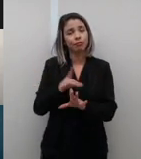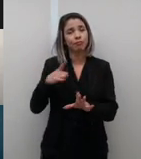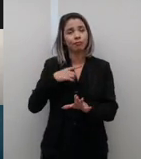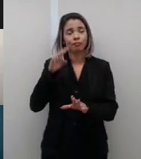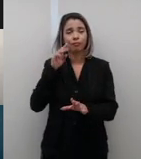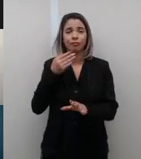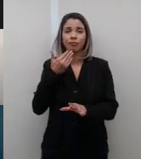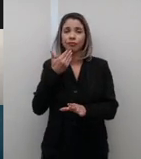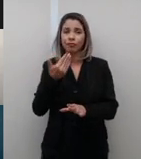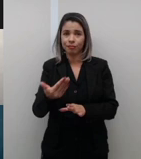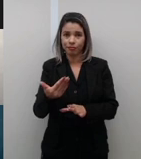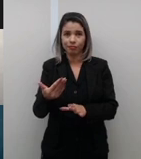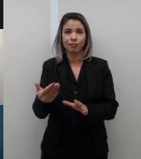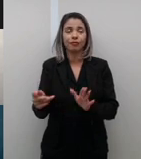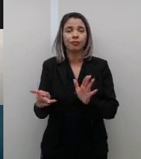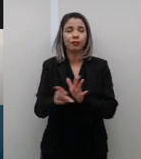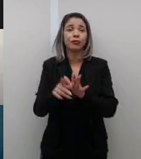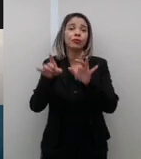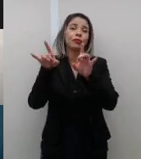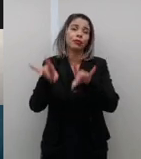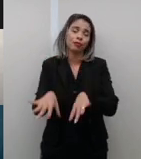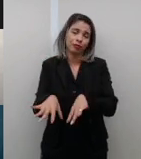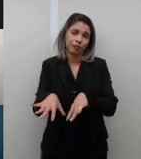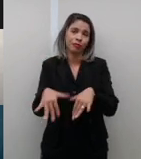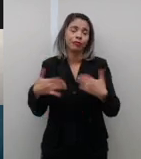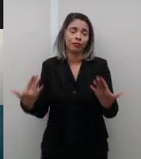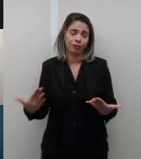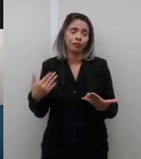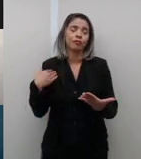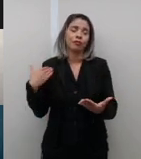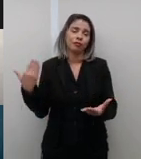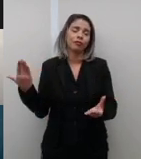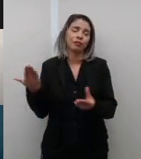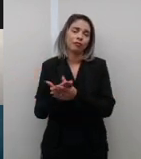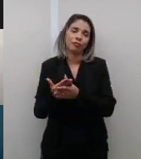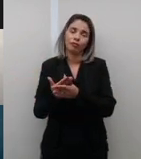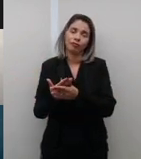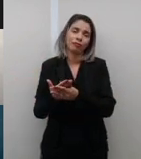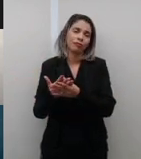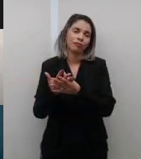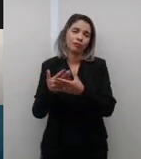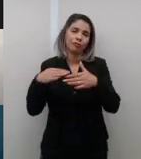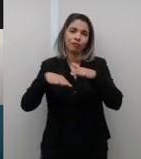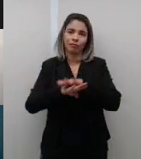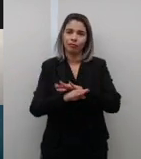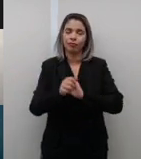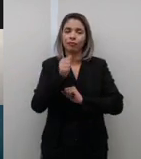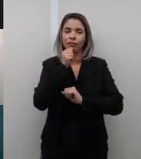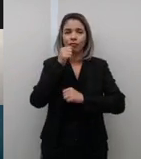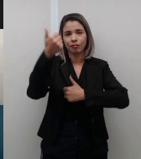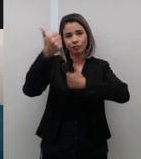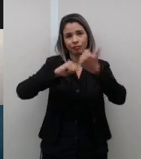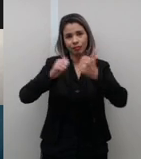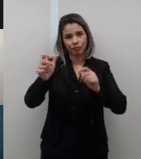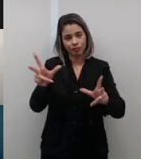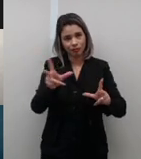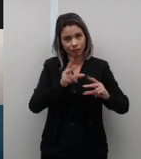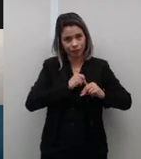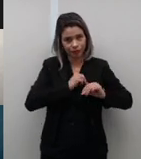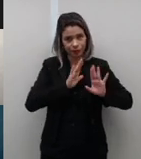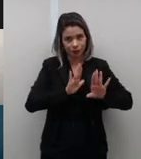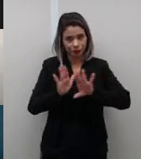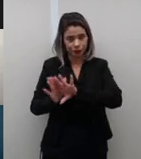no caso de desistência e o processo foi julgado extinto, sem exame de mérito. Mas, bem, não vou falar, se eu fizer